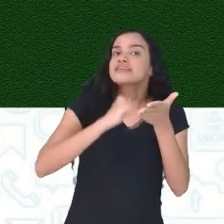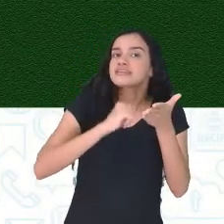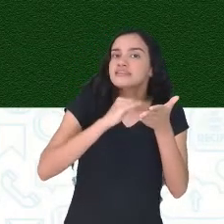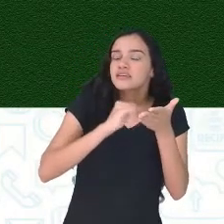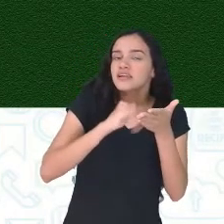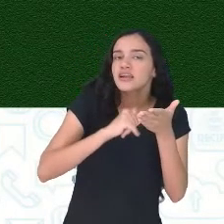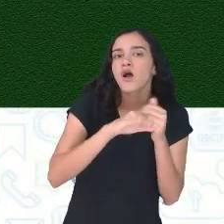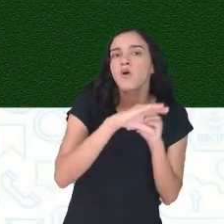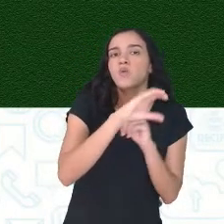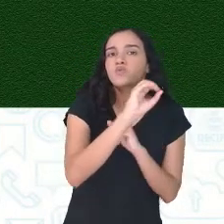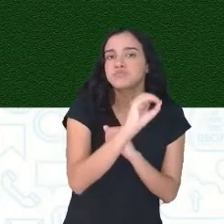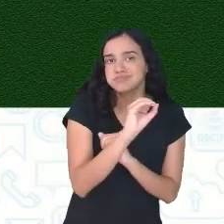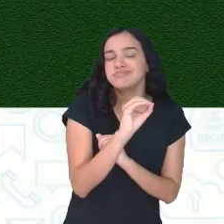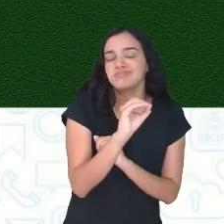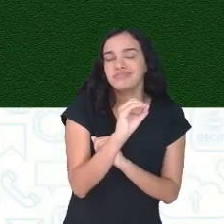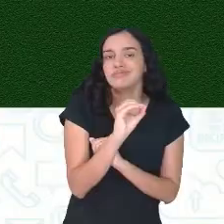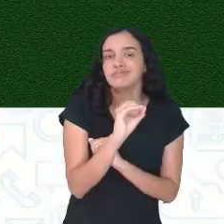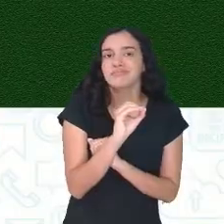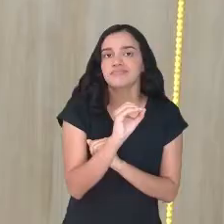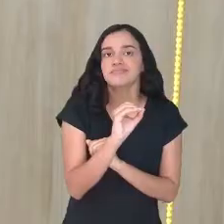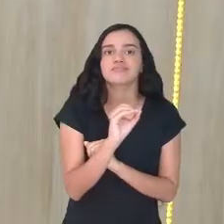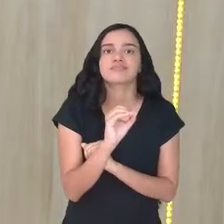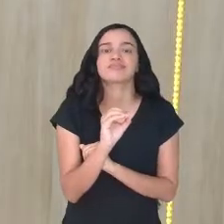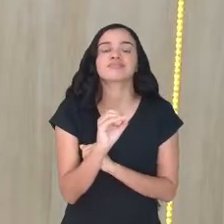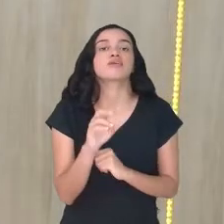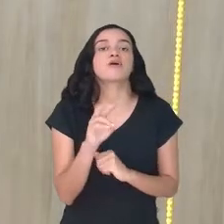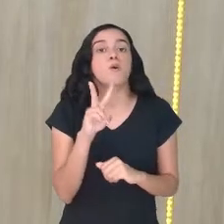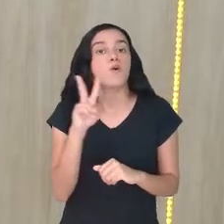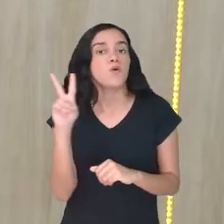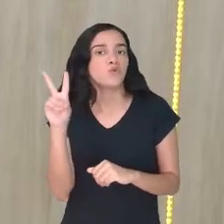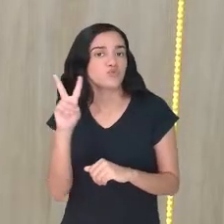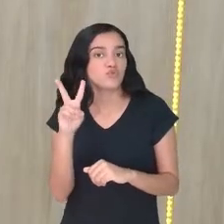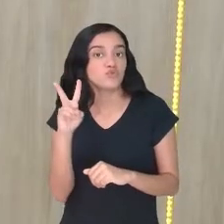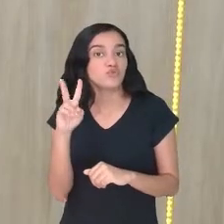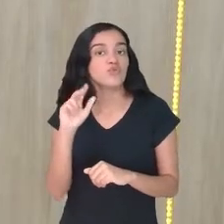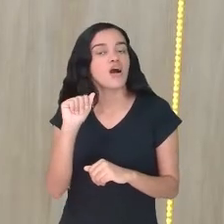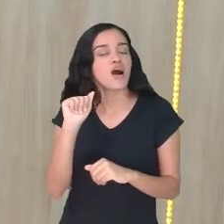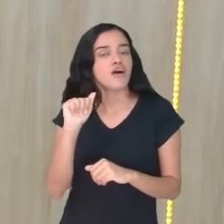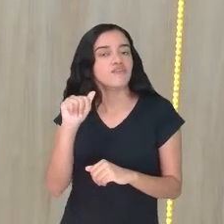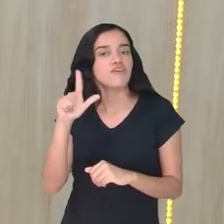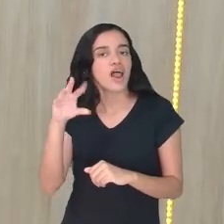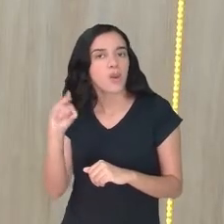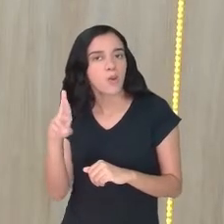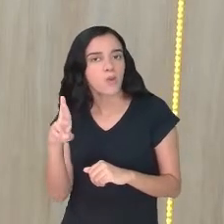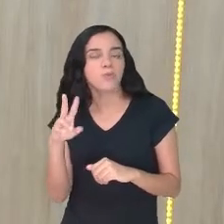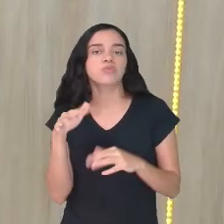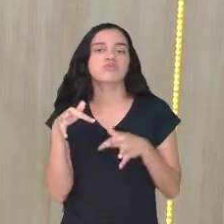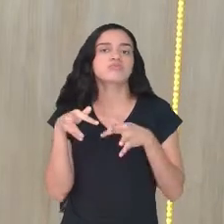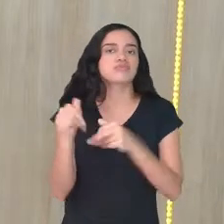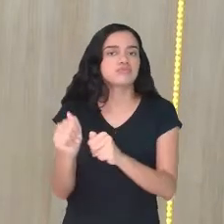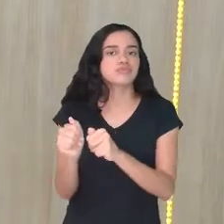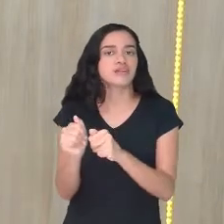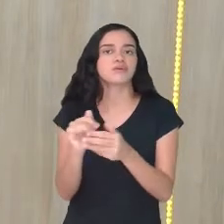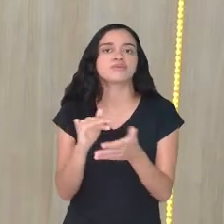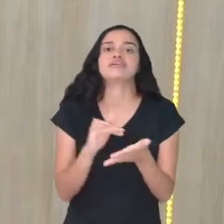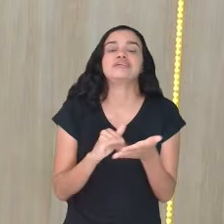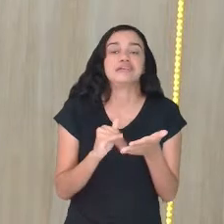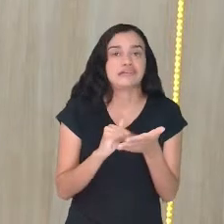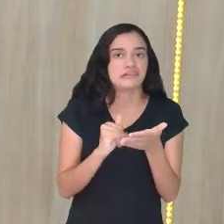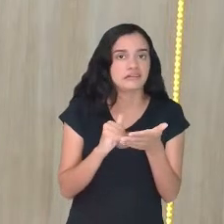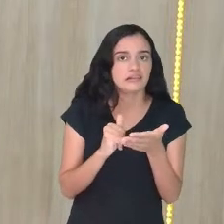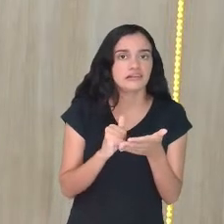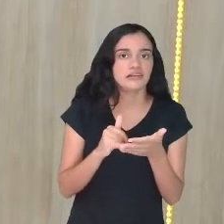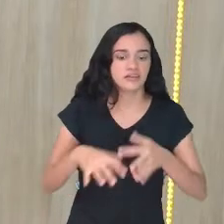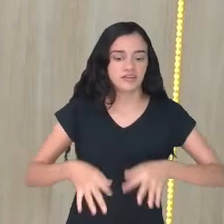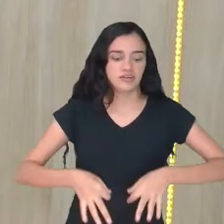do 0 até ali. Então, você vai pegar o valor final que eu tenho, e tirar da onde